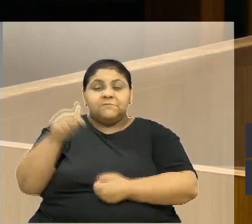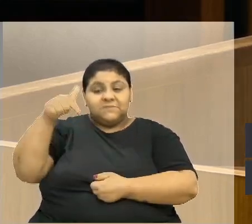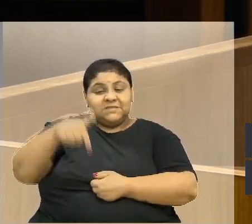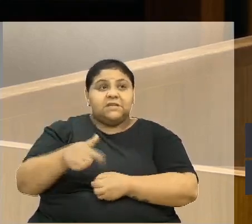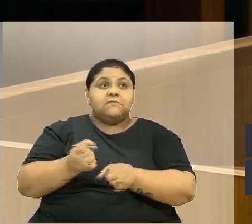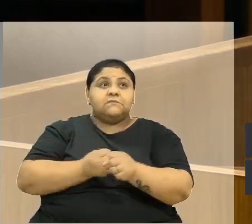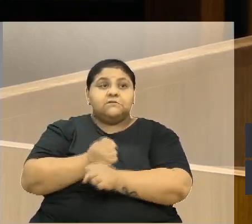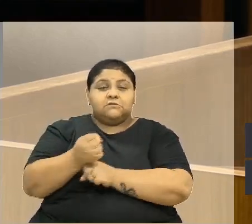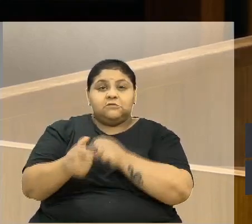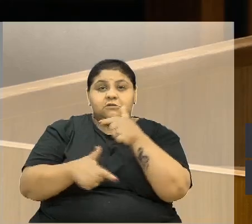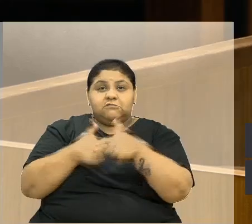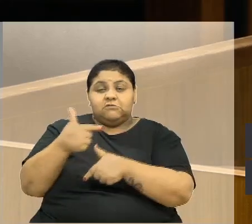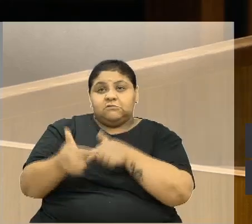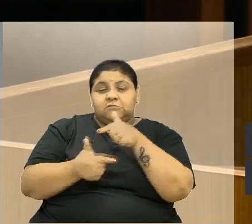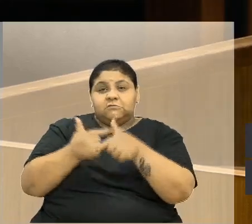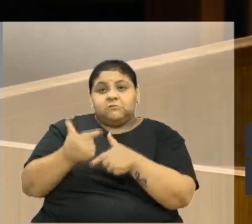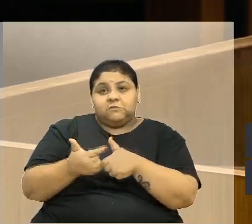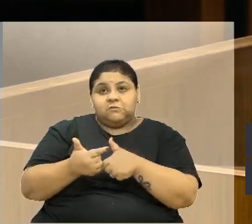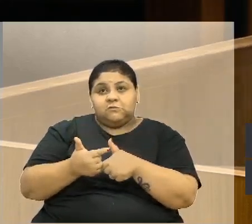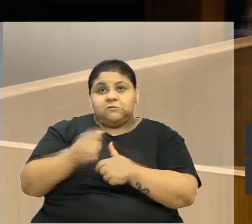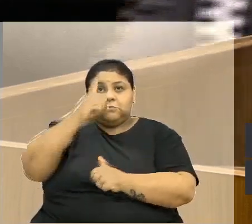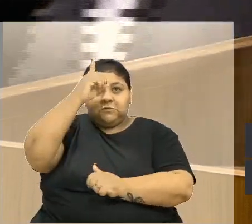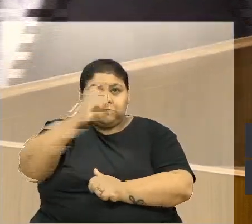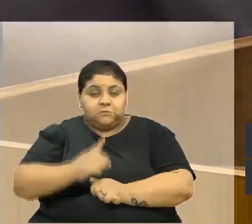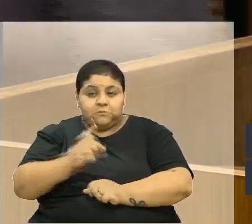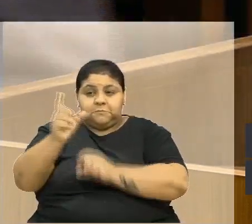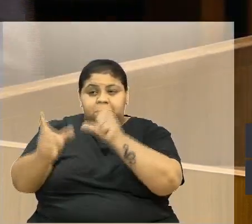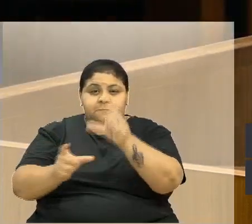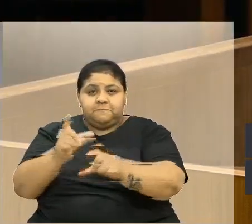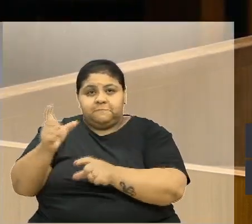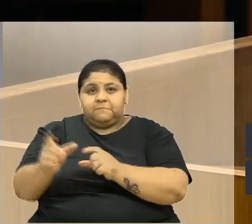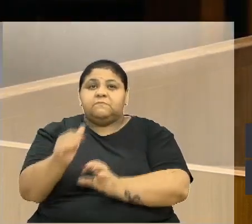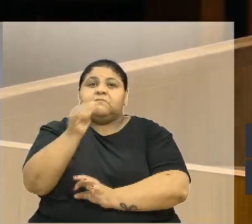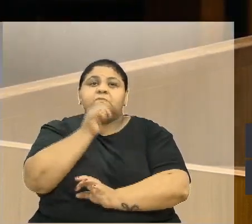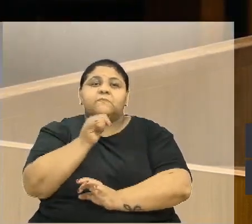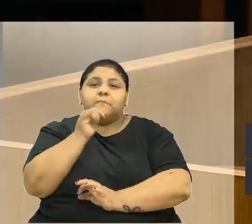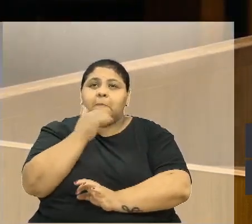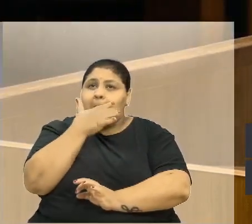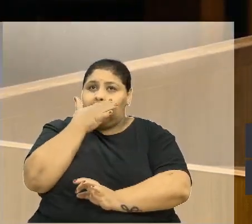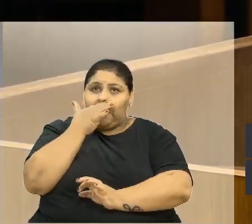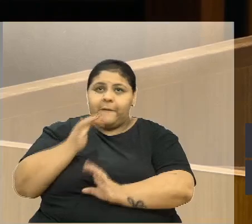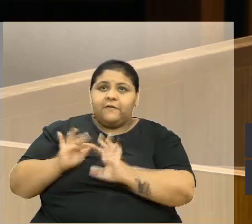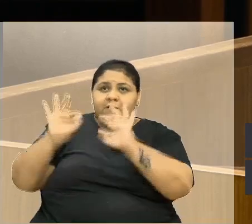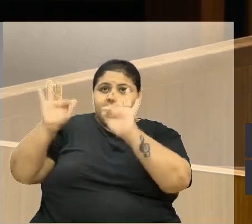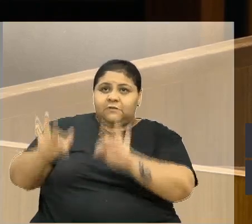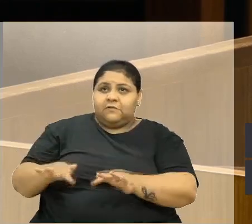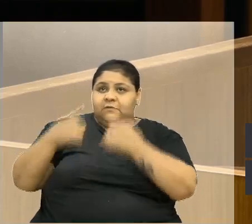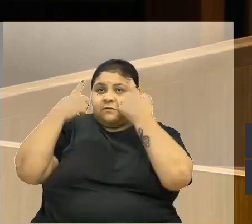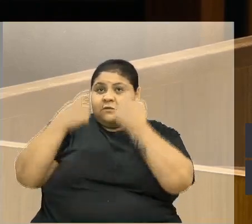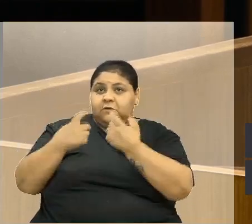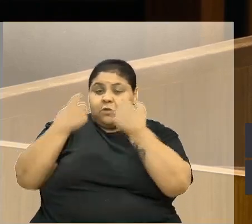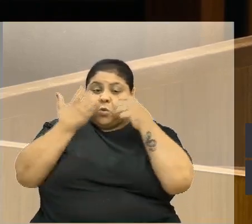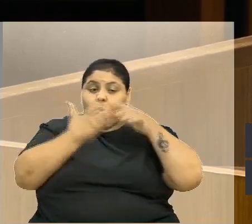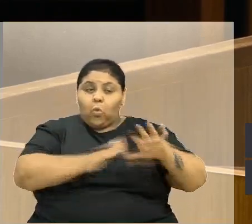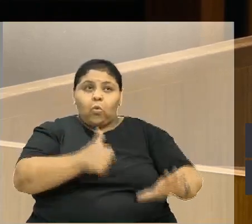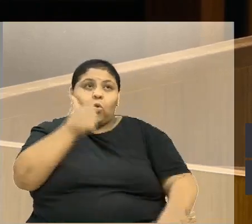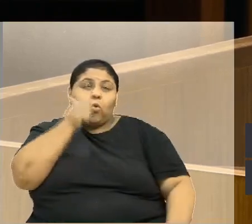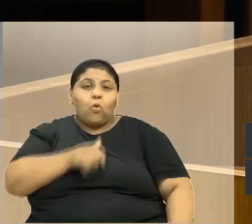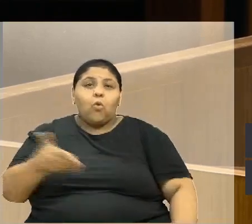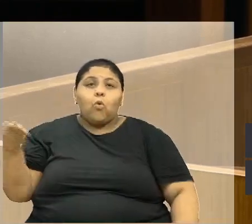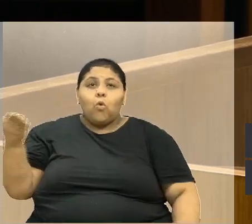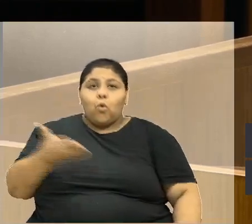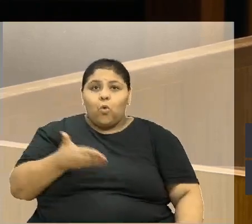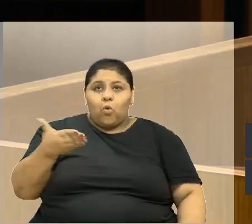ano, trabalhando essa questão dos direitos humanos. Por exemplo, no combate à violência contra a mulher. Hoje eu